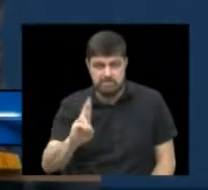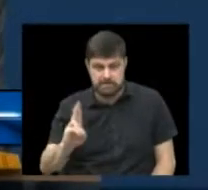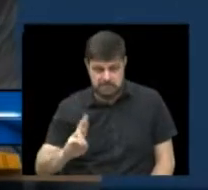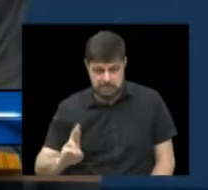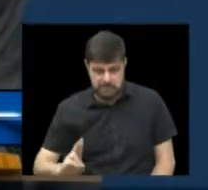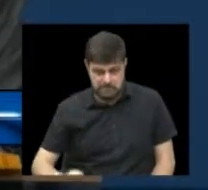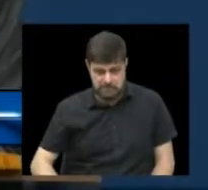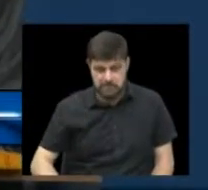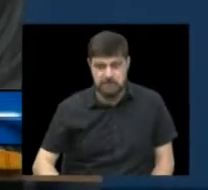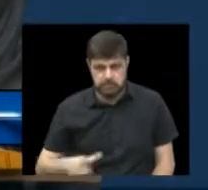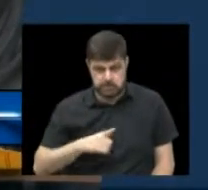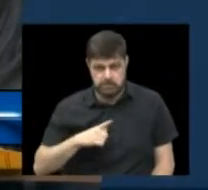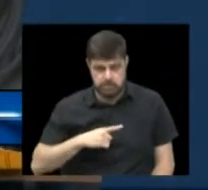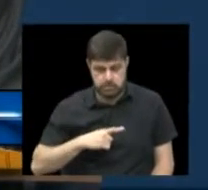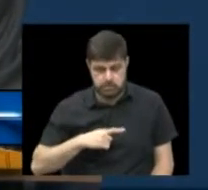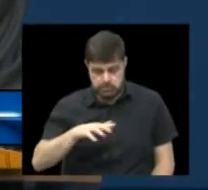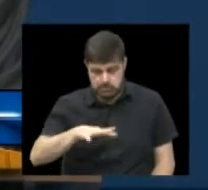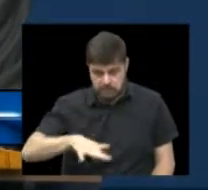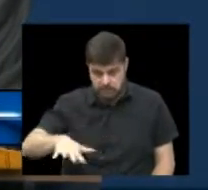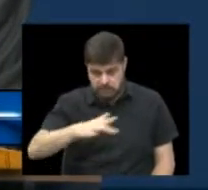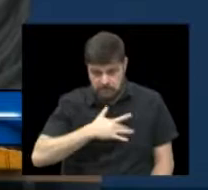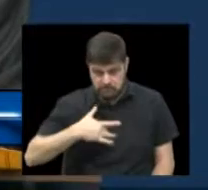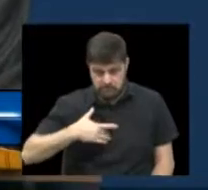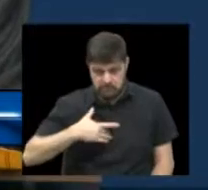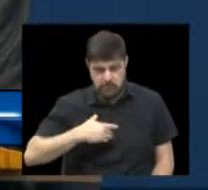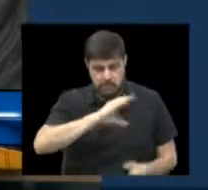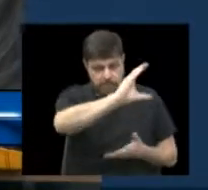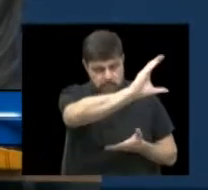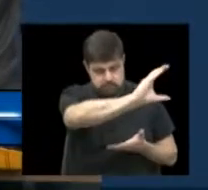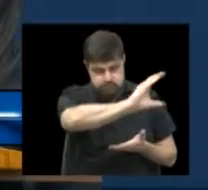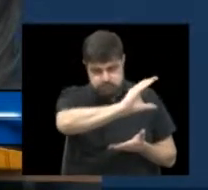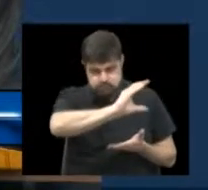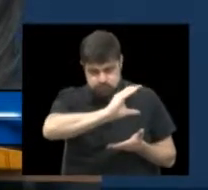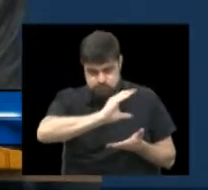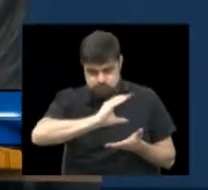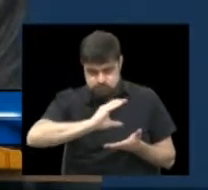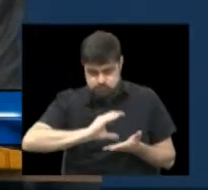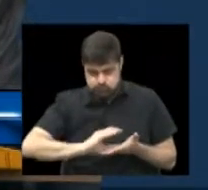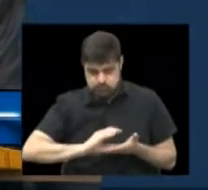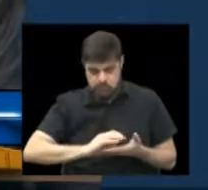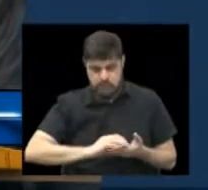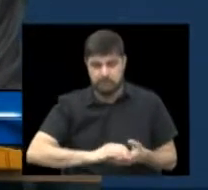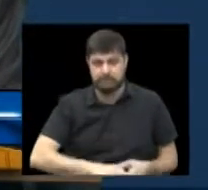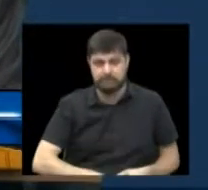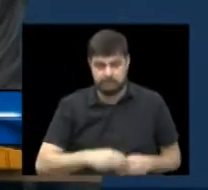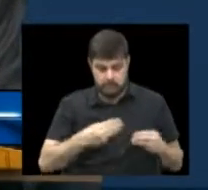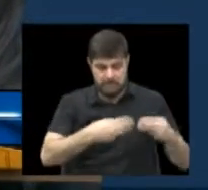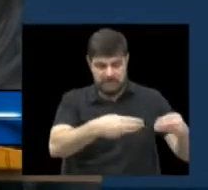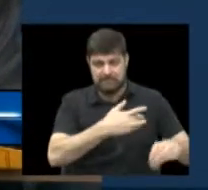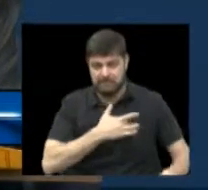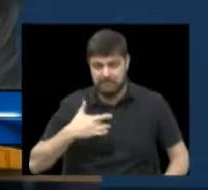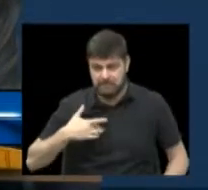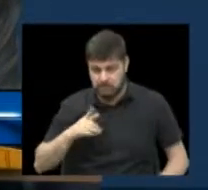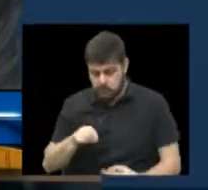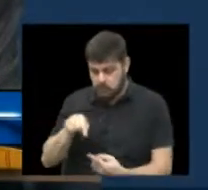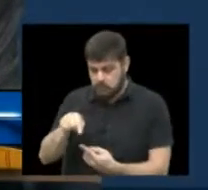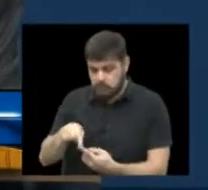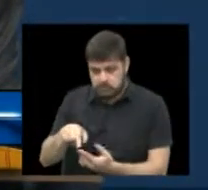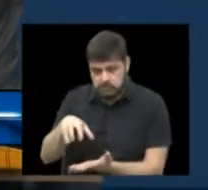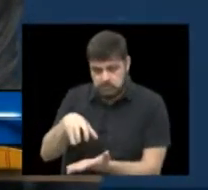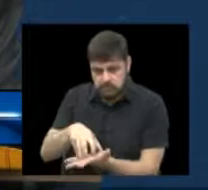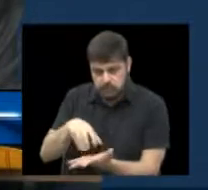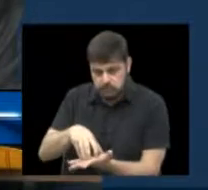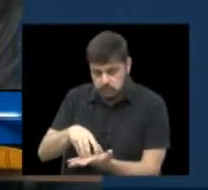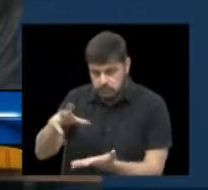que haviam sido destinados por portaria pelo Ministério da Saúde para a construção de uma unidade de